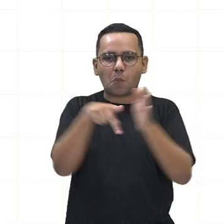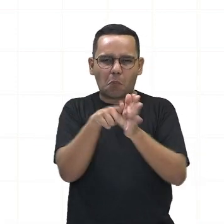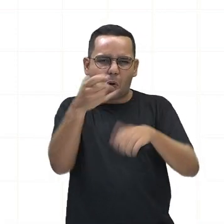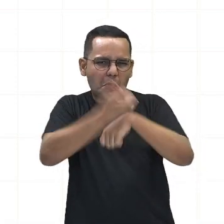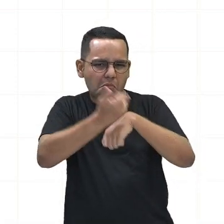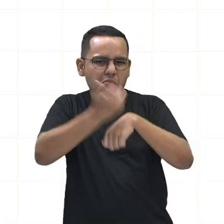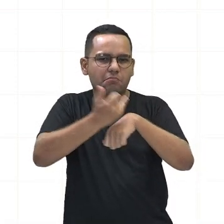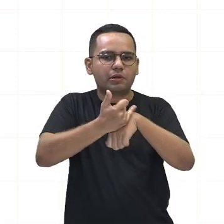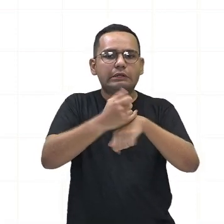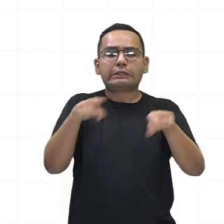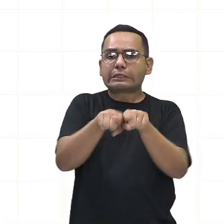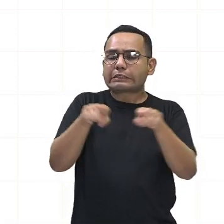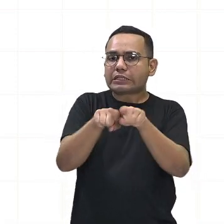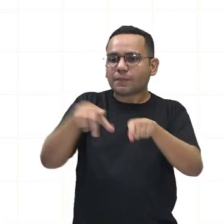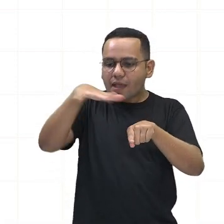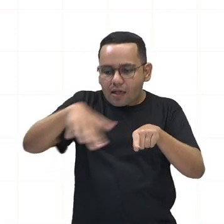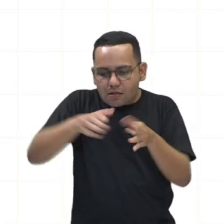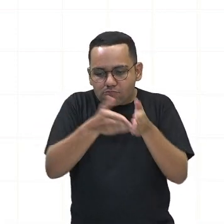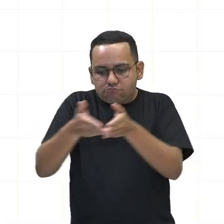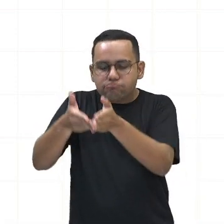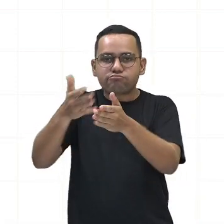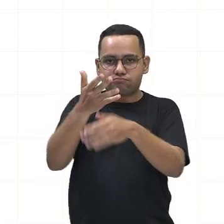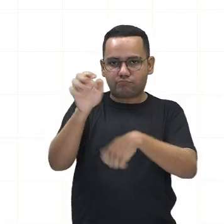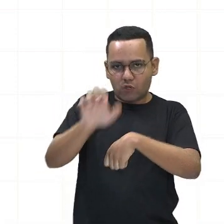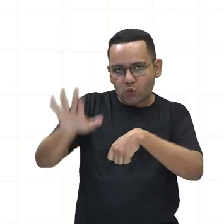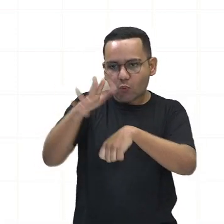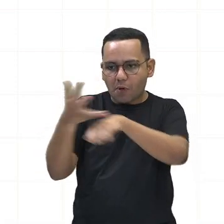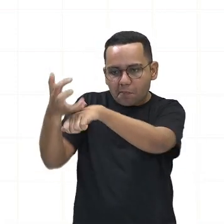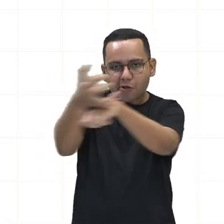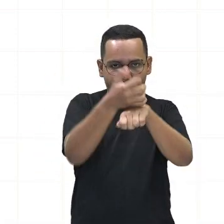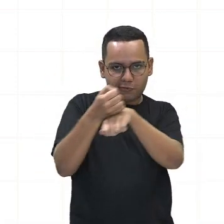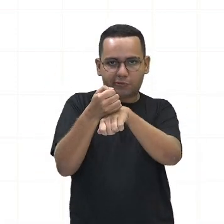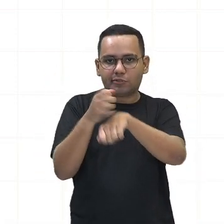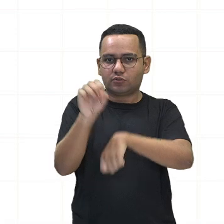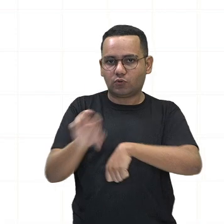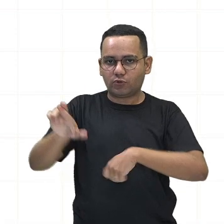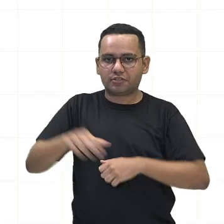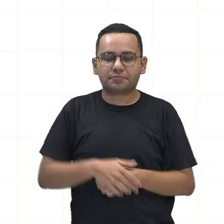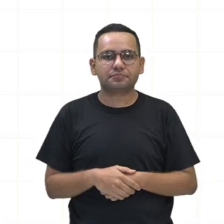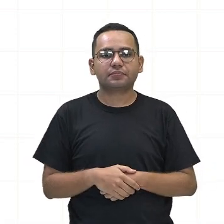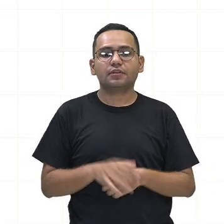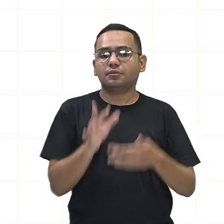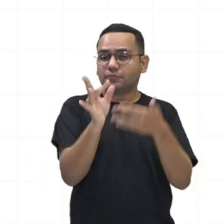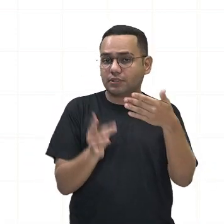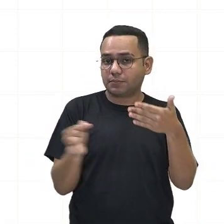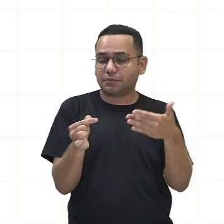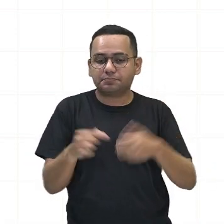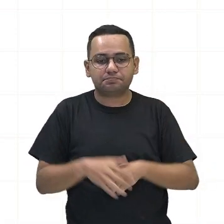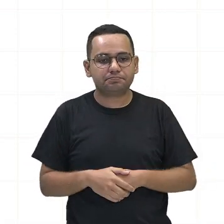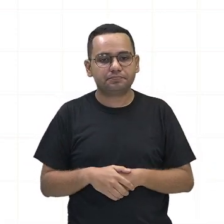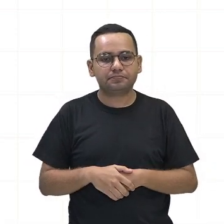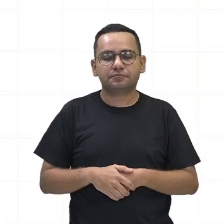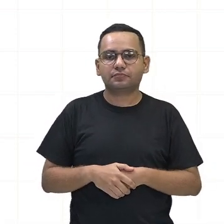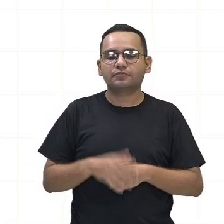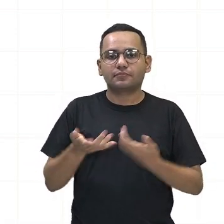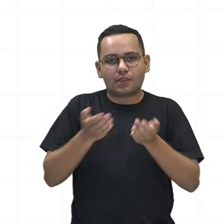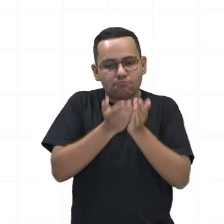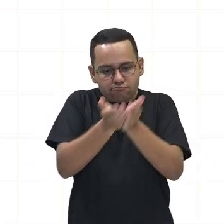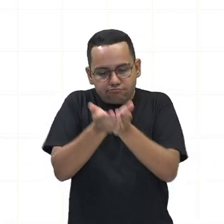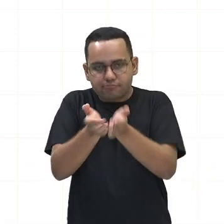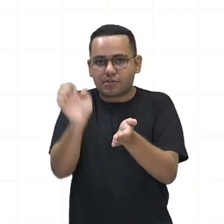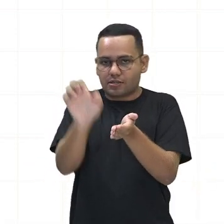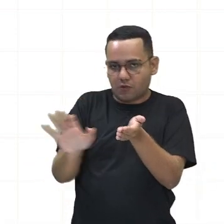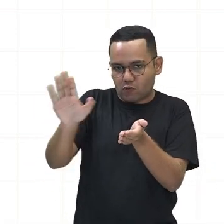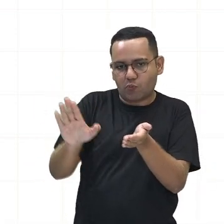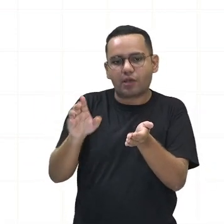e o domínio europeu sobre os mares e o contraponto oriental. Com detalhamento, as expedições europeias,